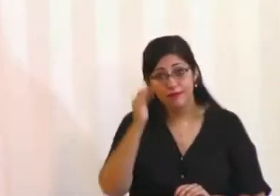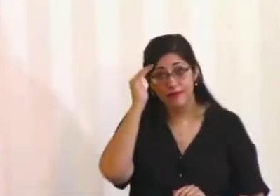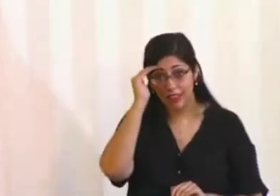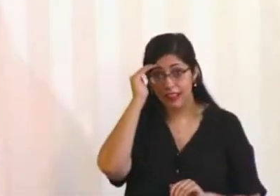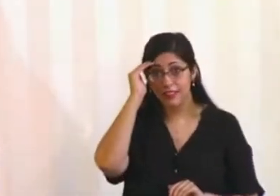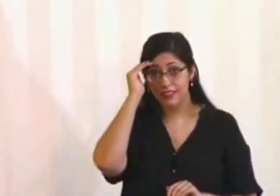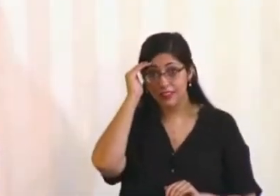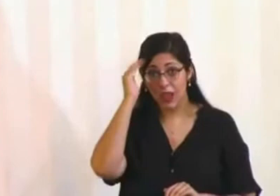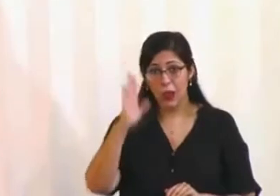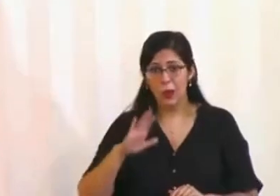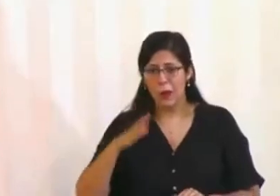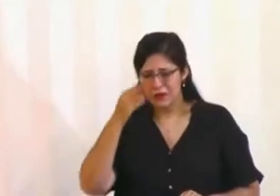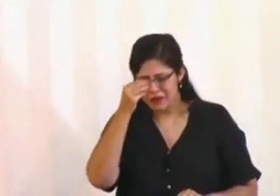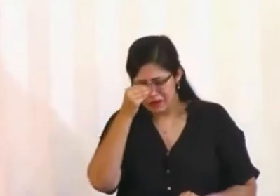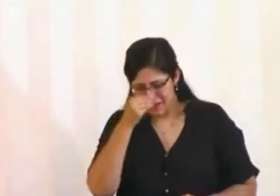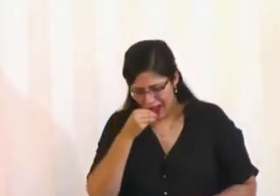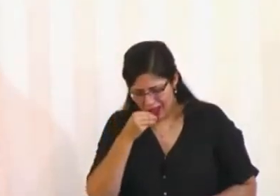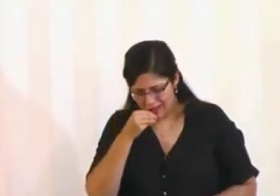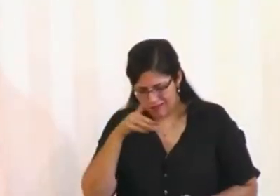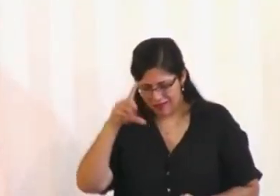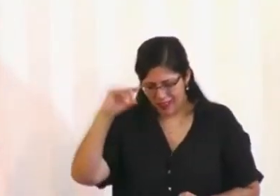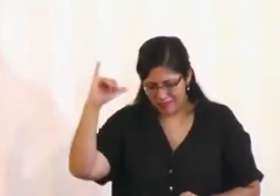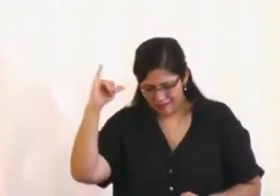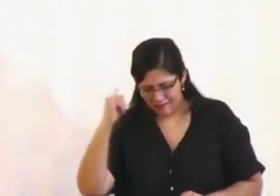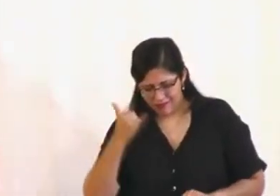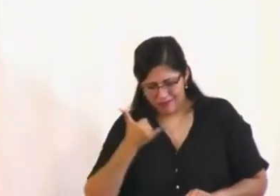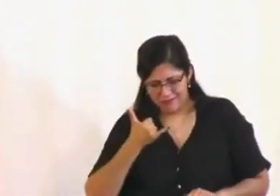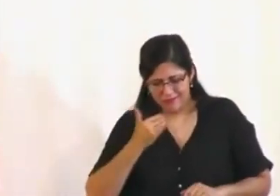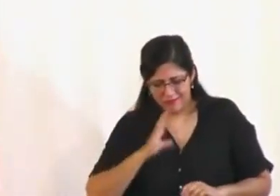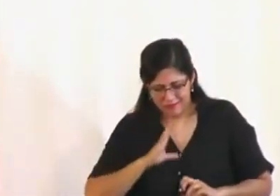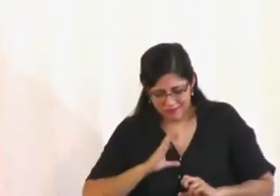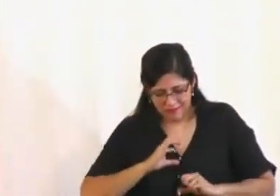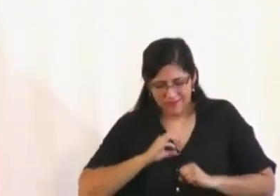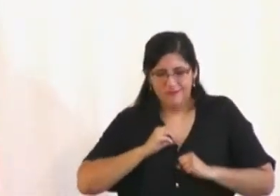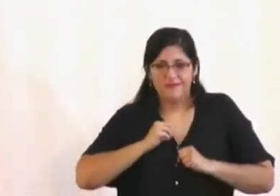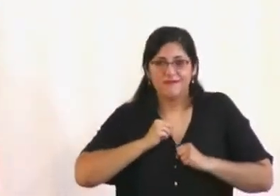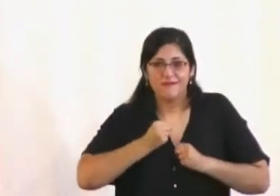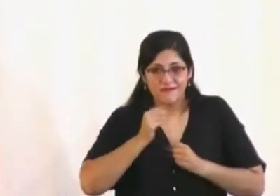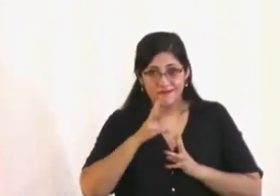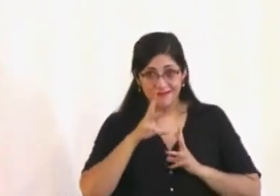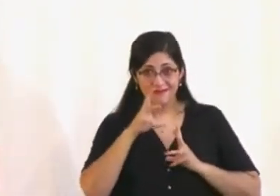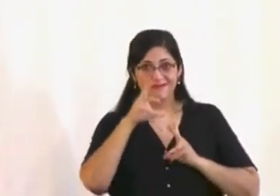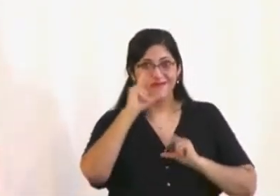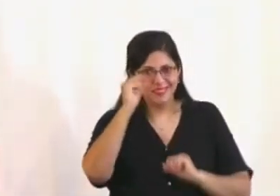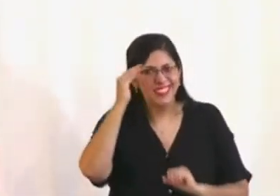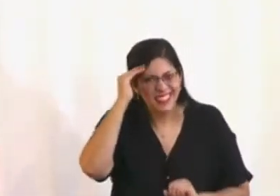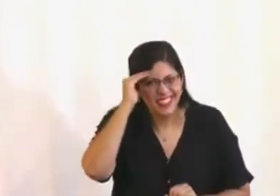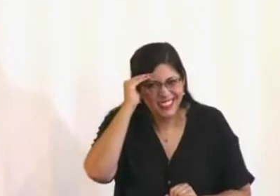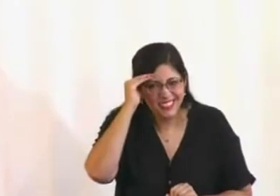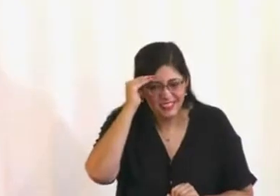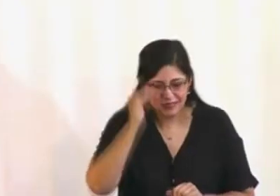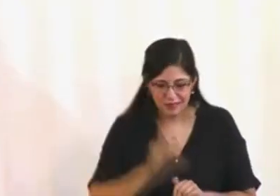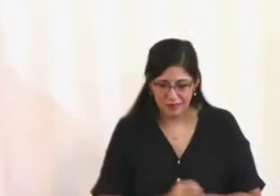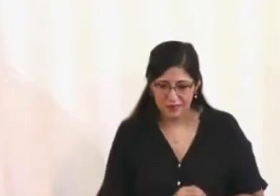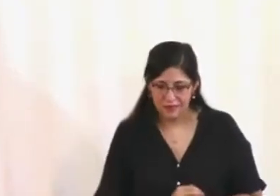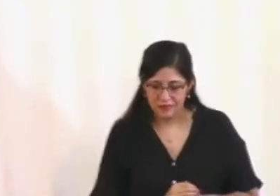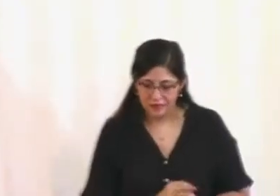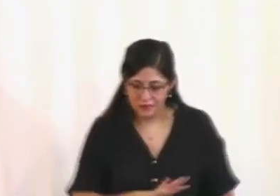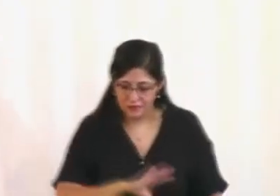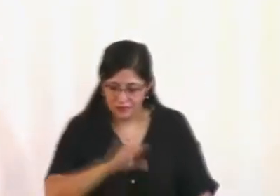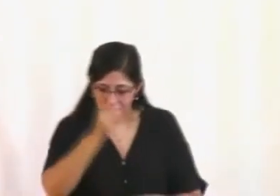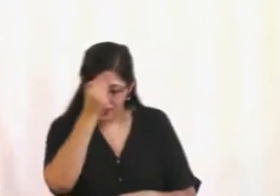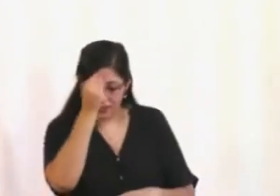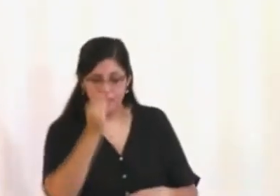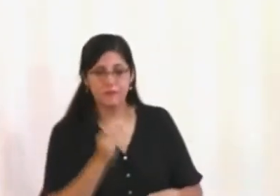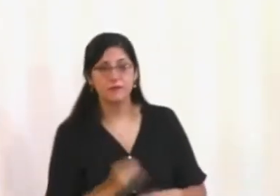sua fraqueza. É interessante que, se já não estava fácil ali naquela região de Querite, onde a fonte seca, Deus agora dá uma outra ordem,